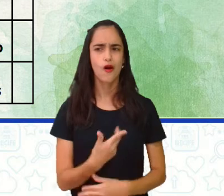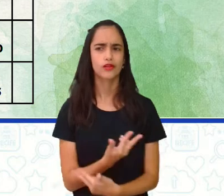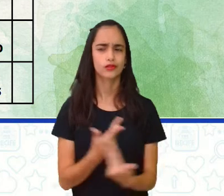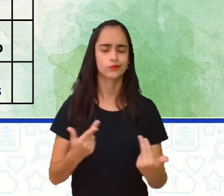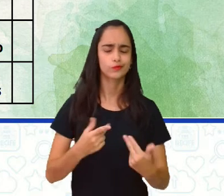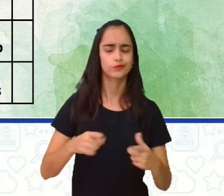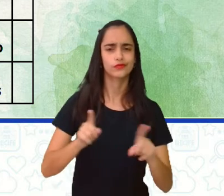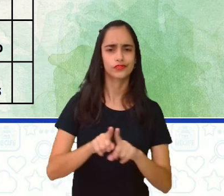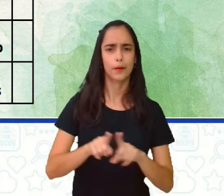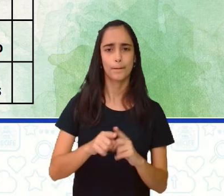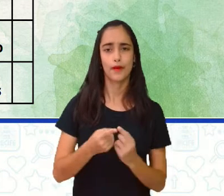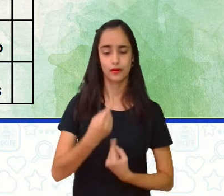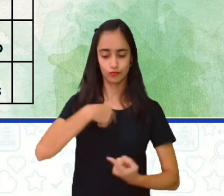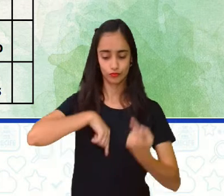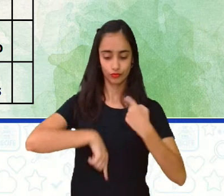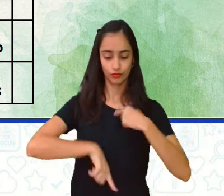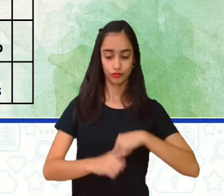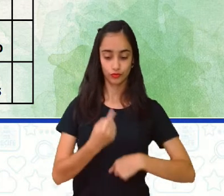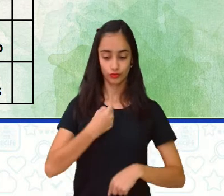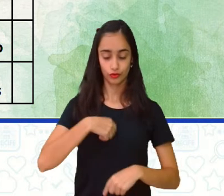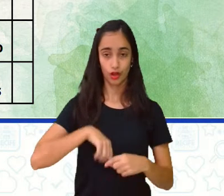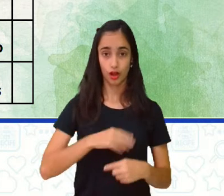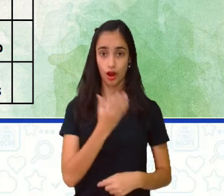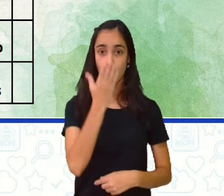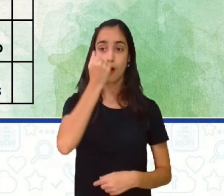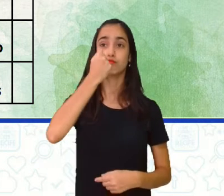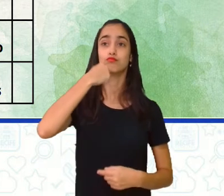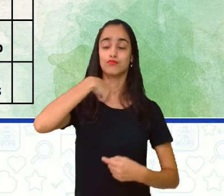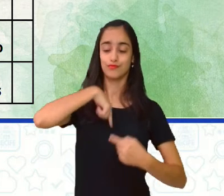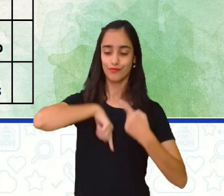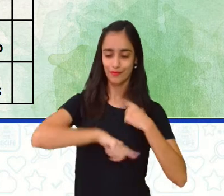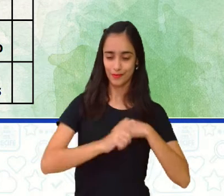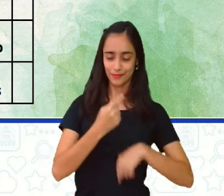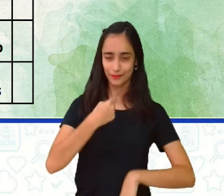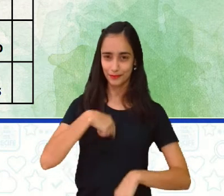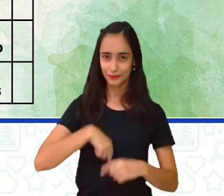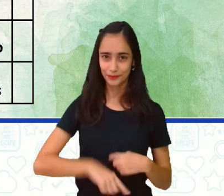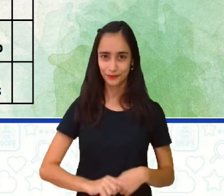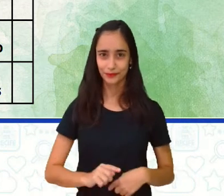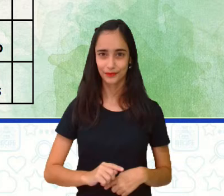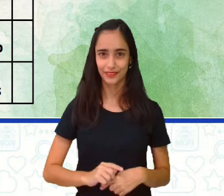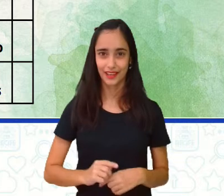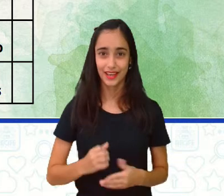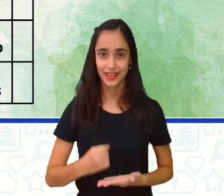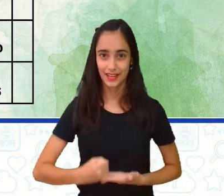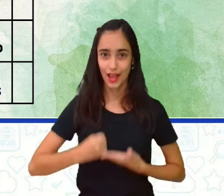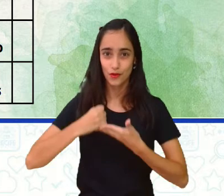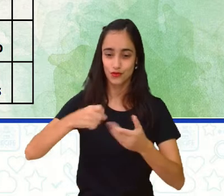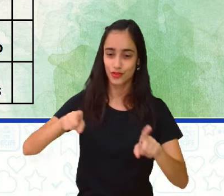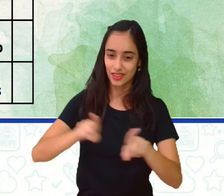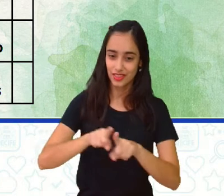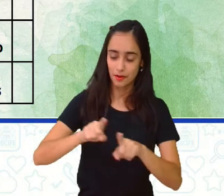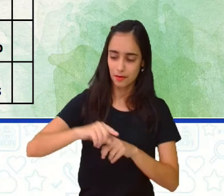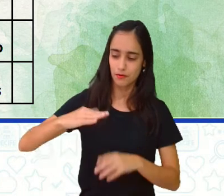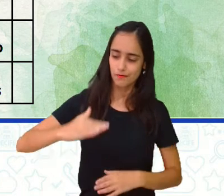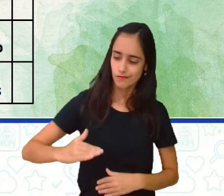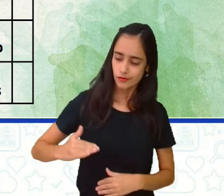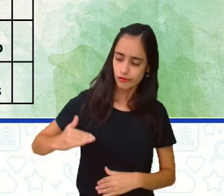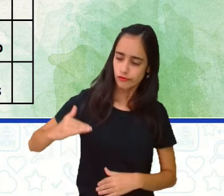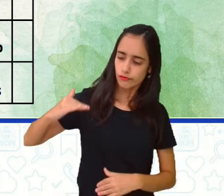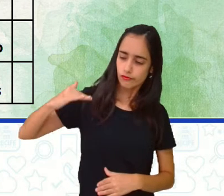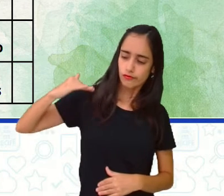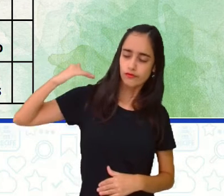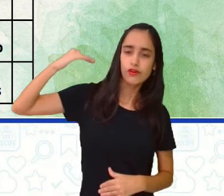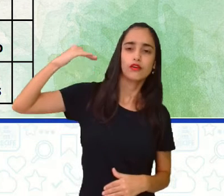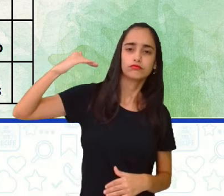sistema digestório, que vai inibir o crescimento. Então, até os invasores conseguem entrar, mas ele não vai